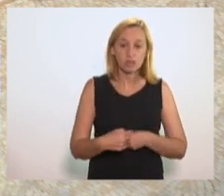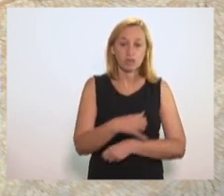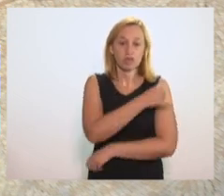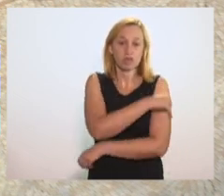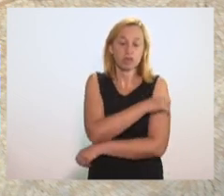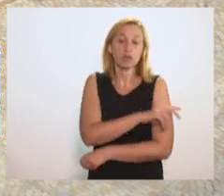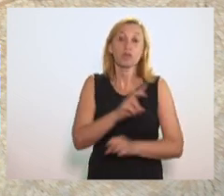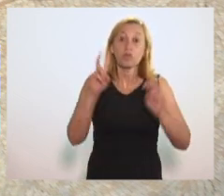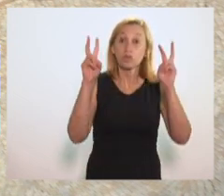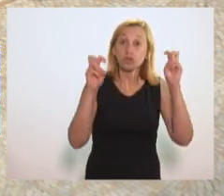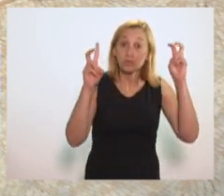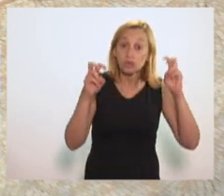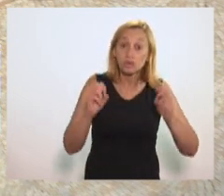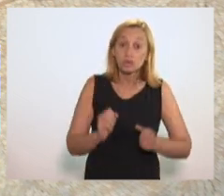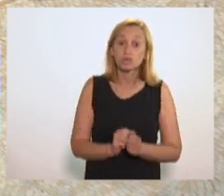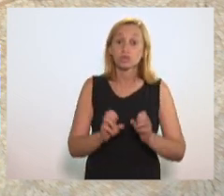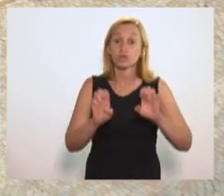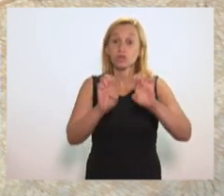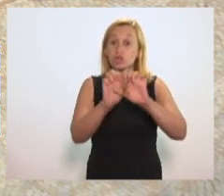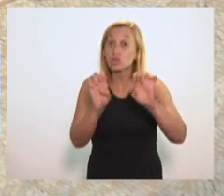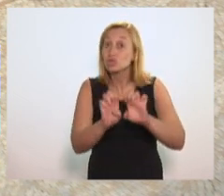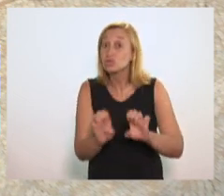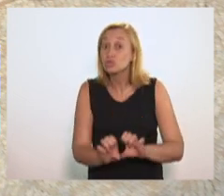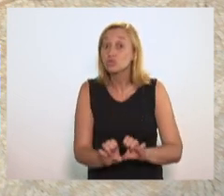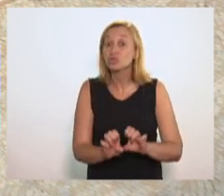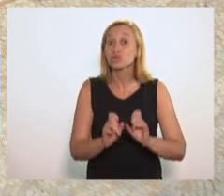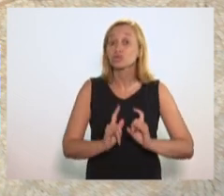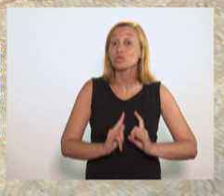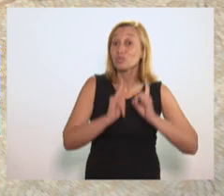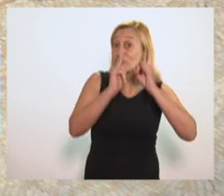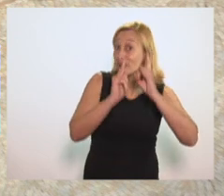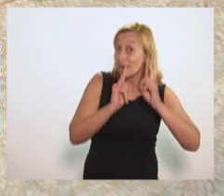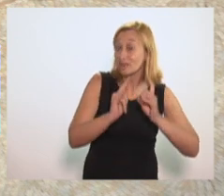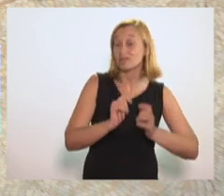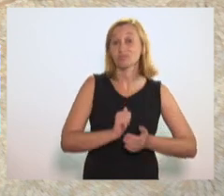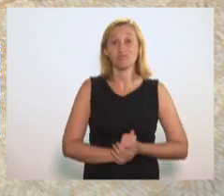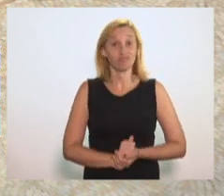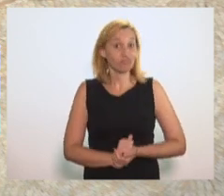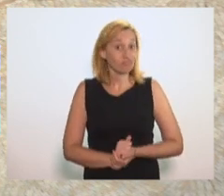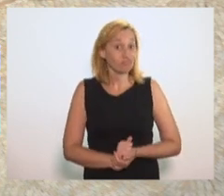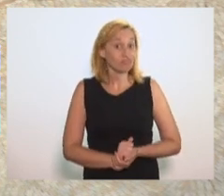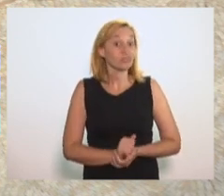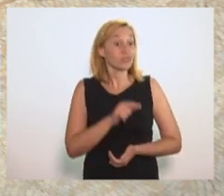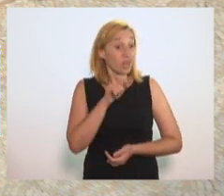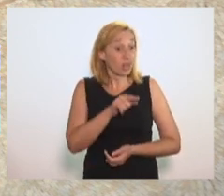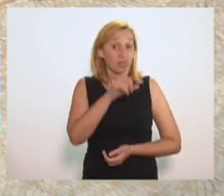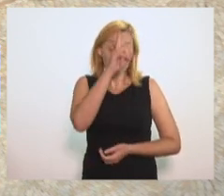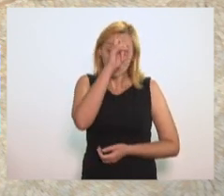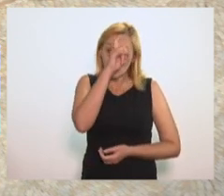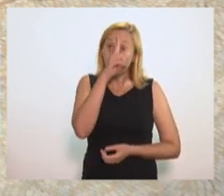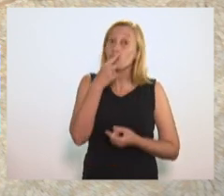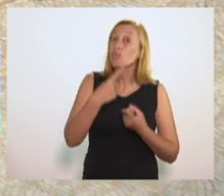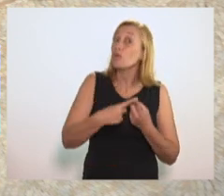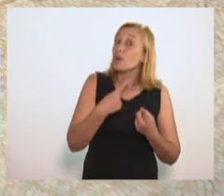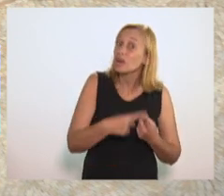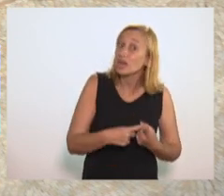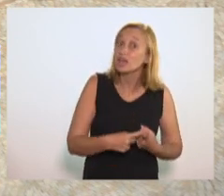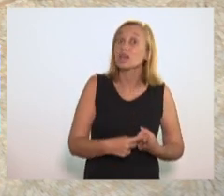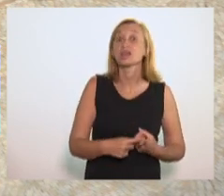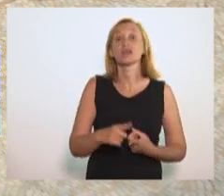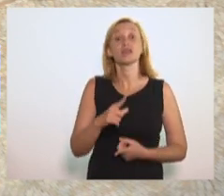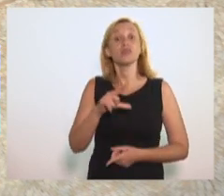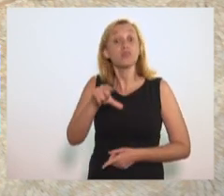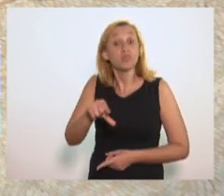da situação estrutural do prédio do edifício das dependências daquele hospital isso porque há uma